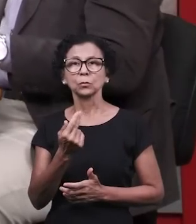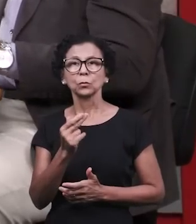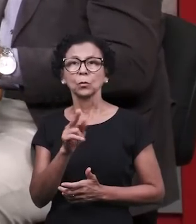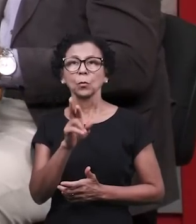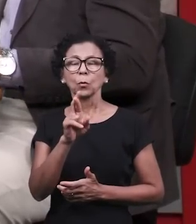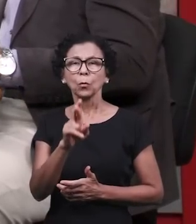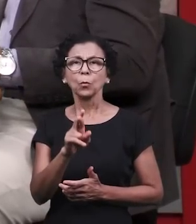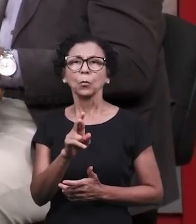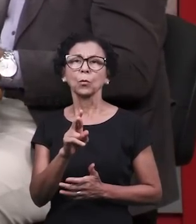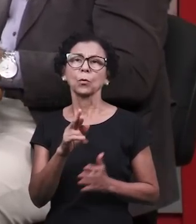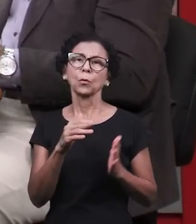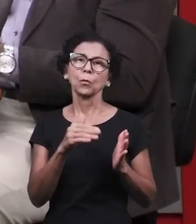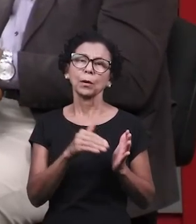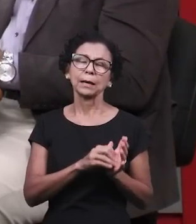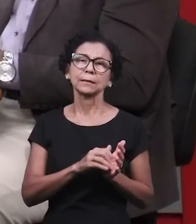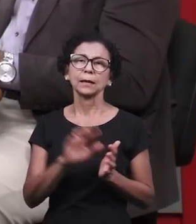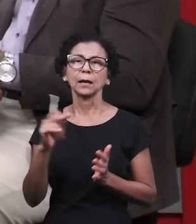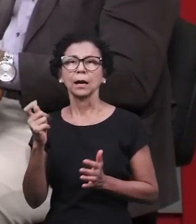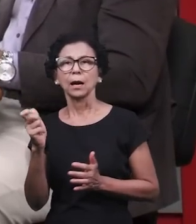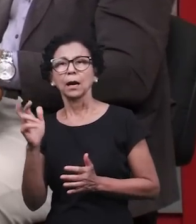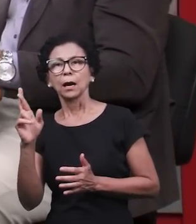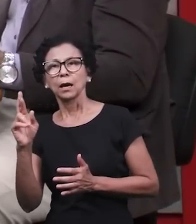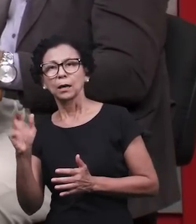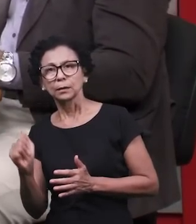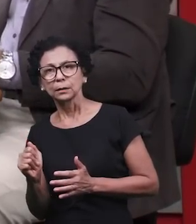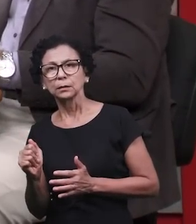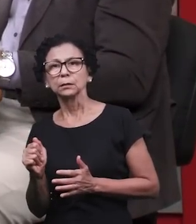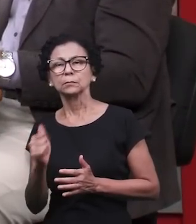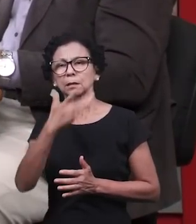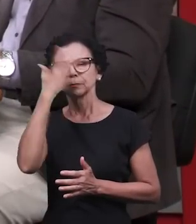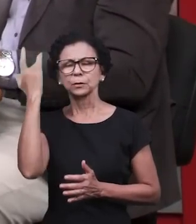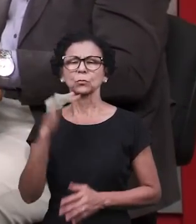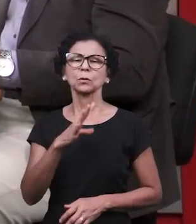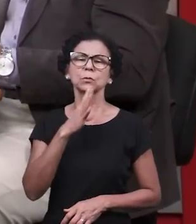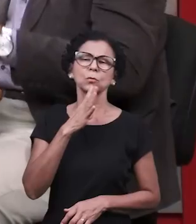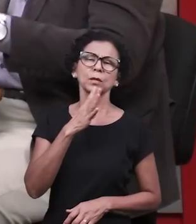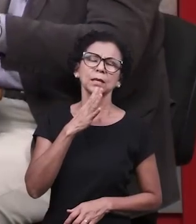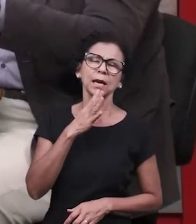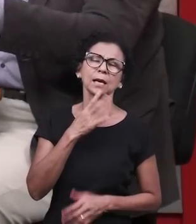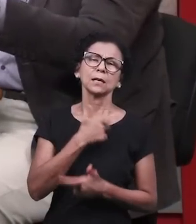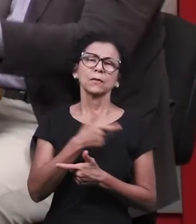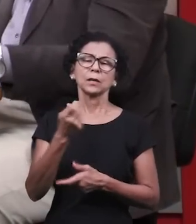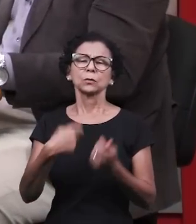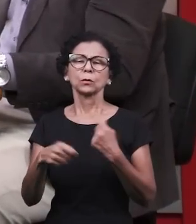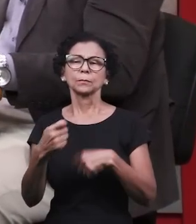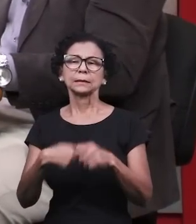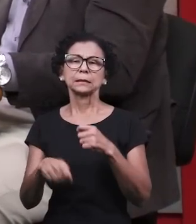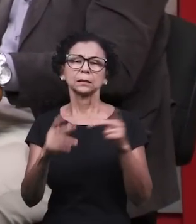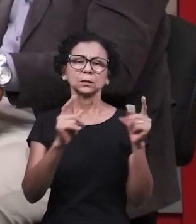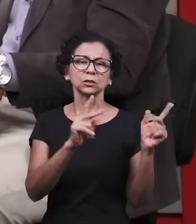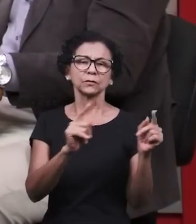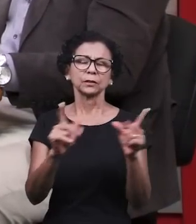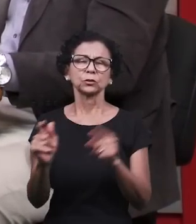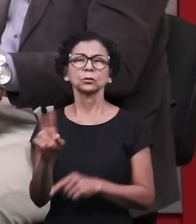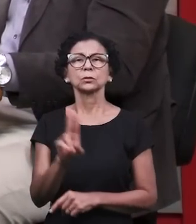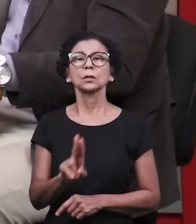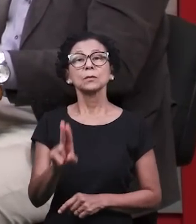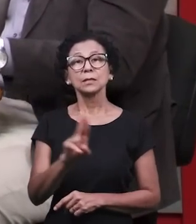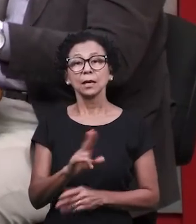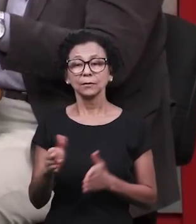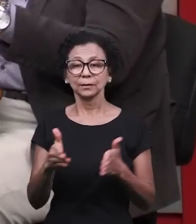Abraão, Naor e Harã. Harã é este que morre antes mesmo da saída de Ur dos